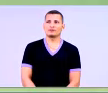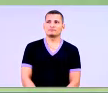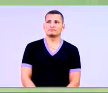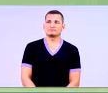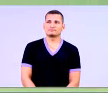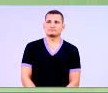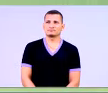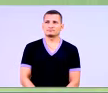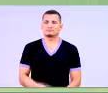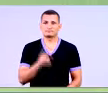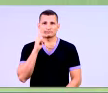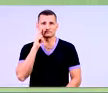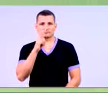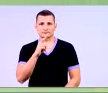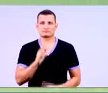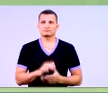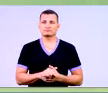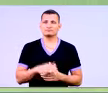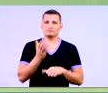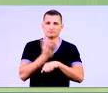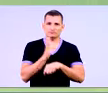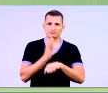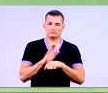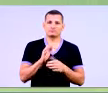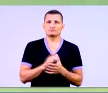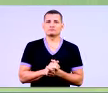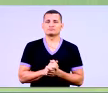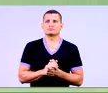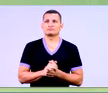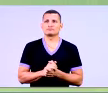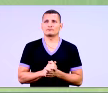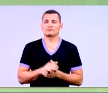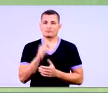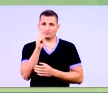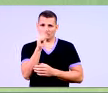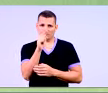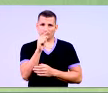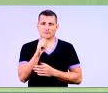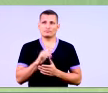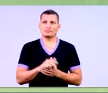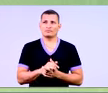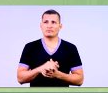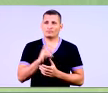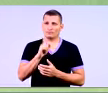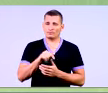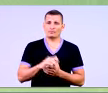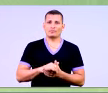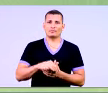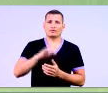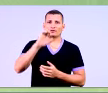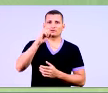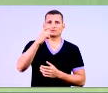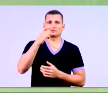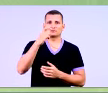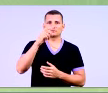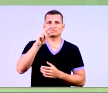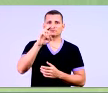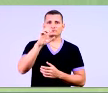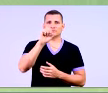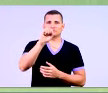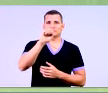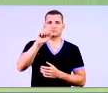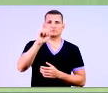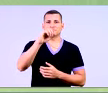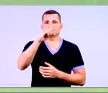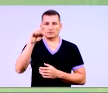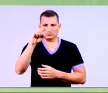olhem essa atividade que a gente fez aqui da ordem de procedência isso aqui é uma expressão aritmética o que a gente